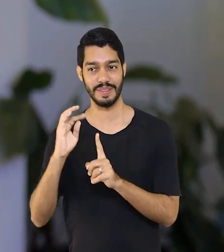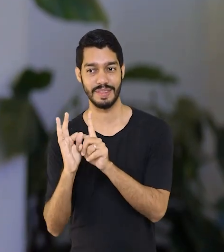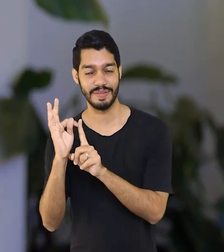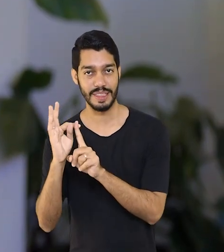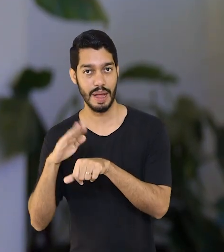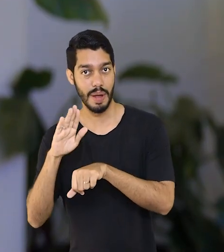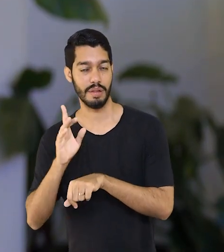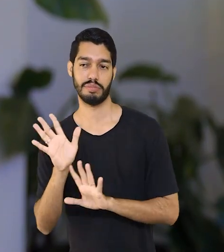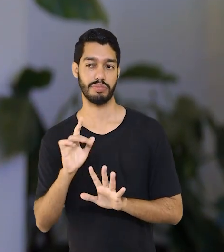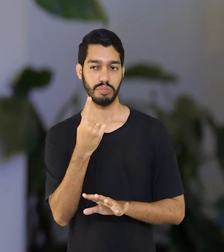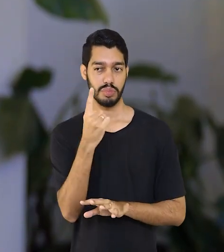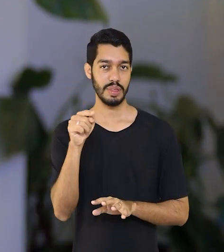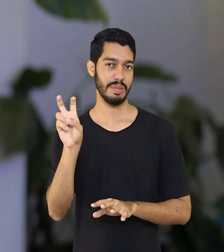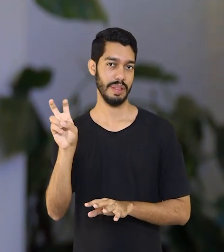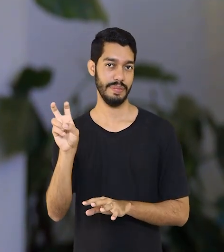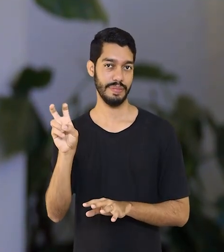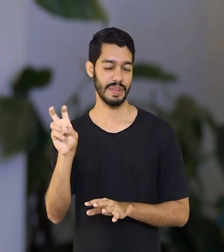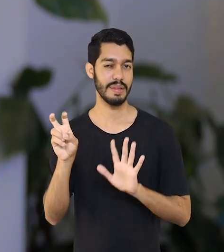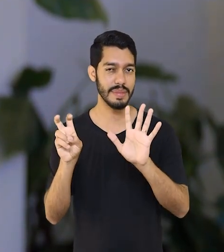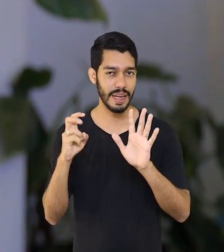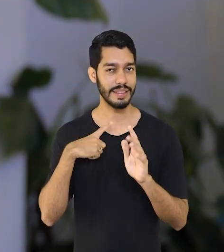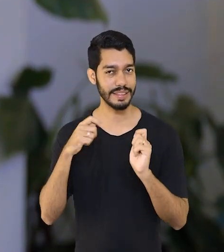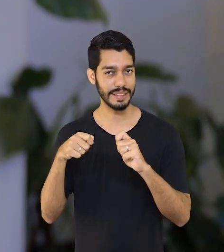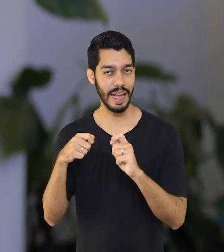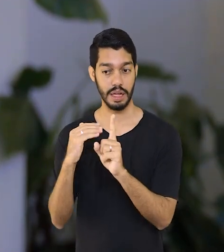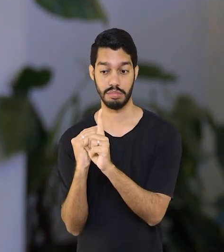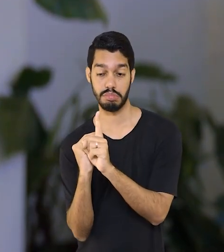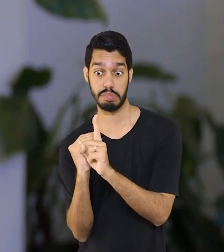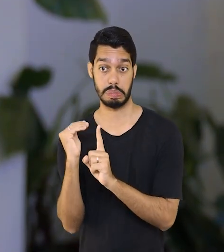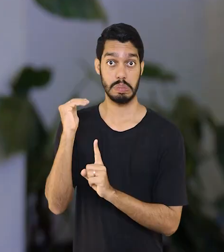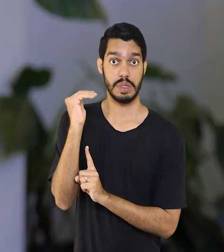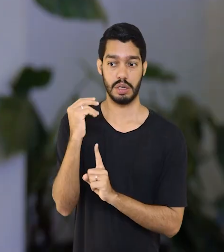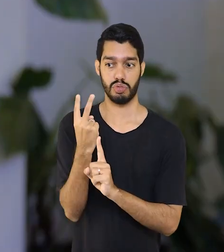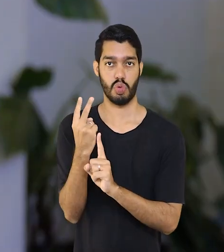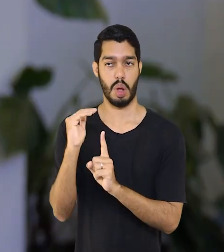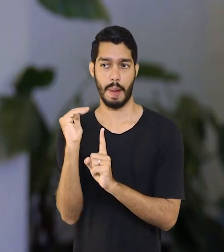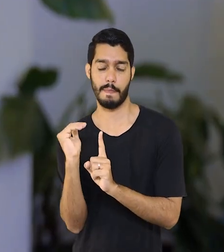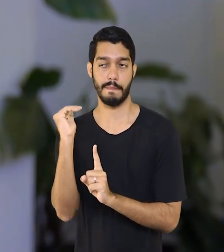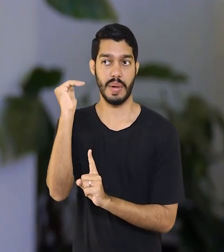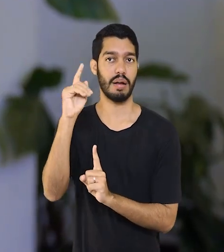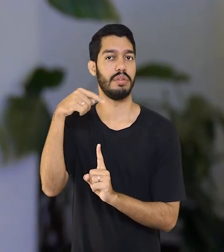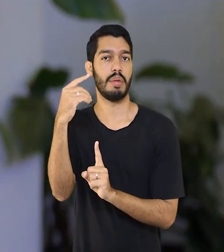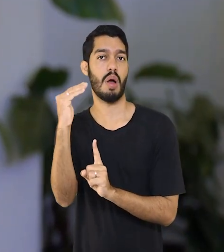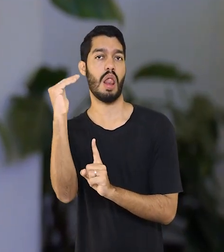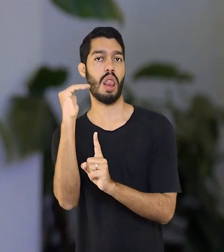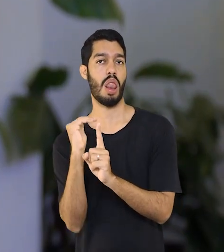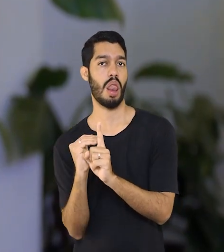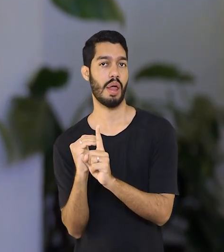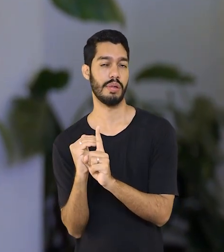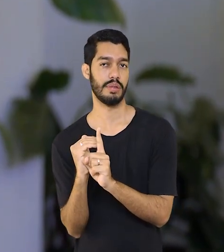nível de risco. Sendo que não existe essa coisa de ultrapassar e depois voltar, tá? É que